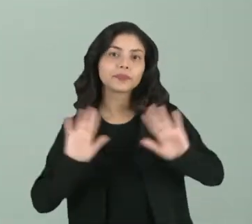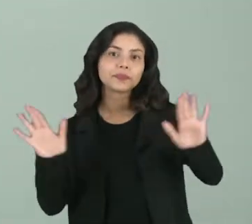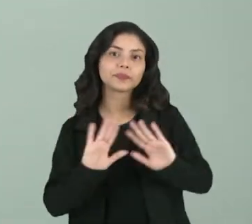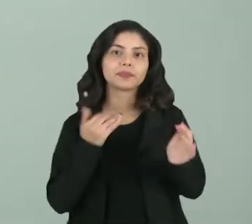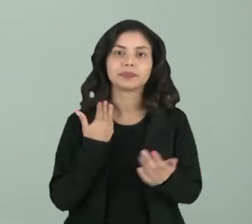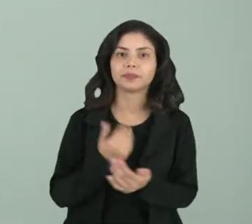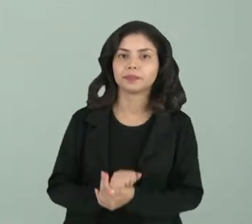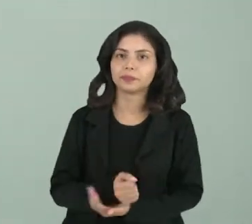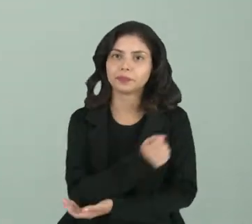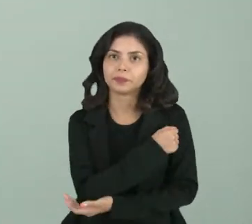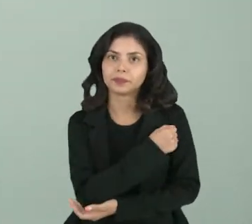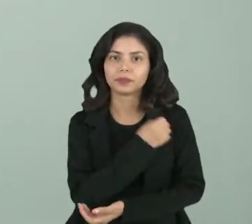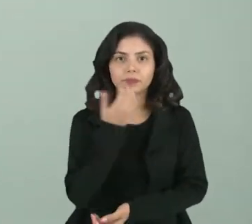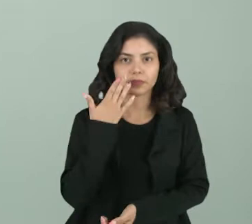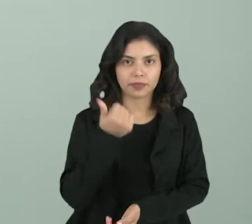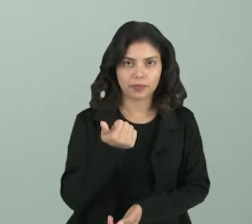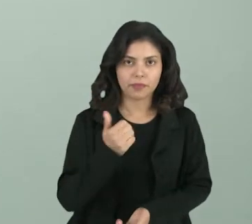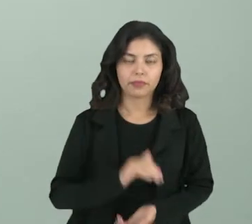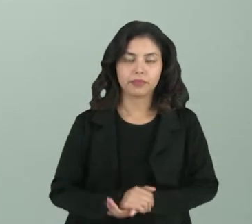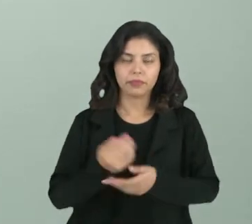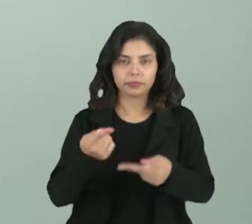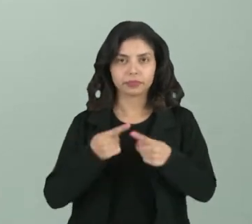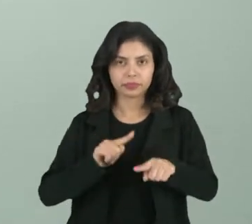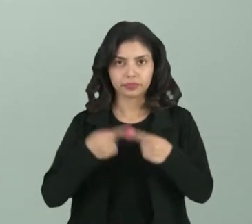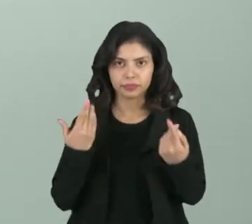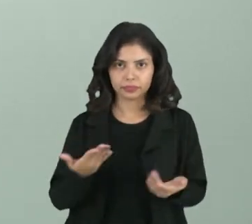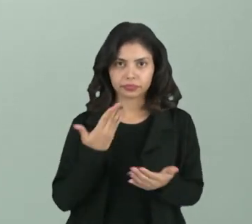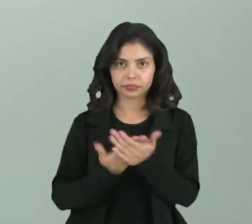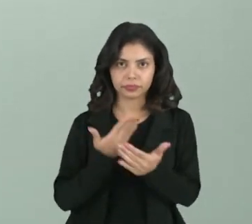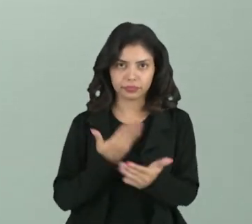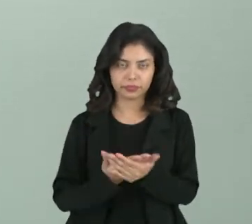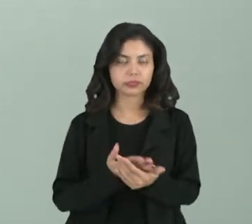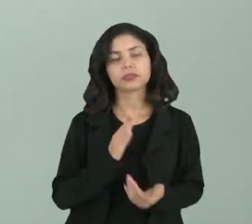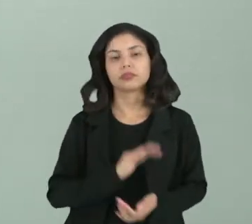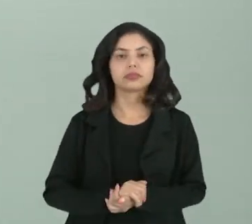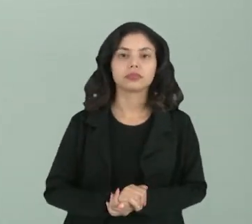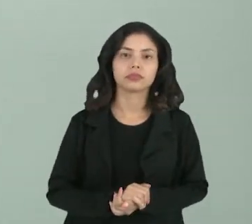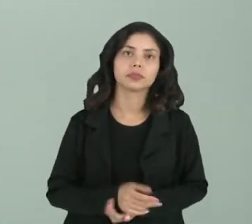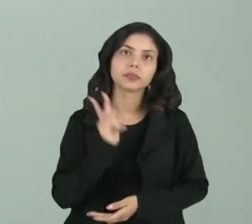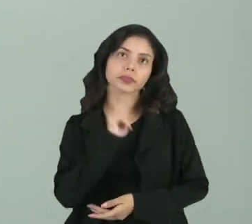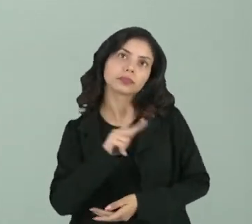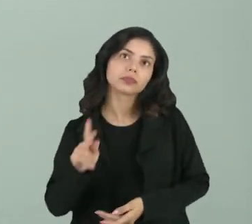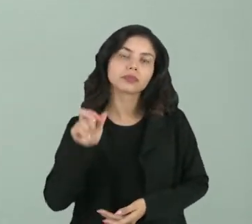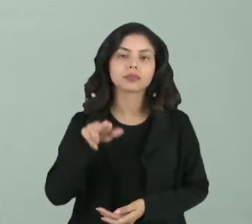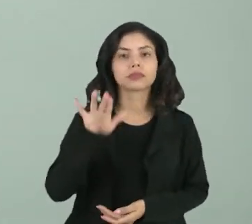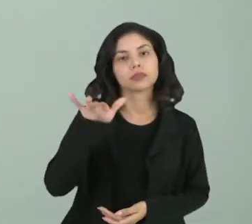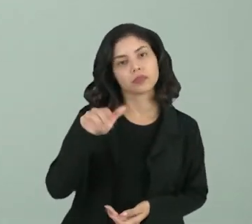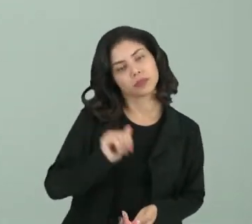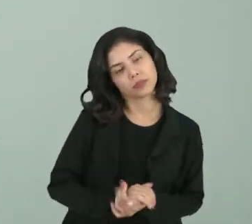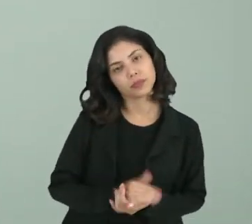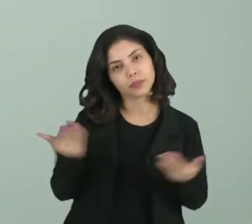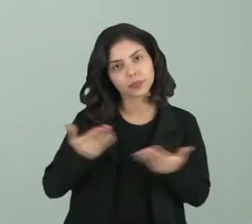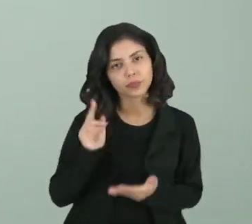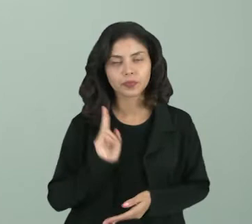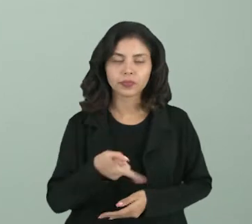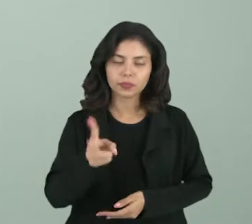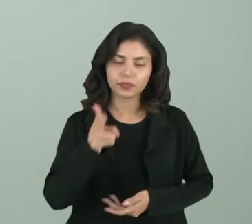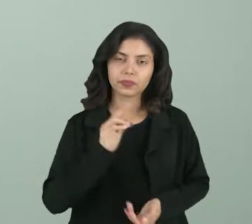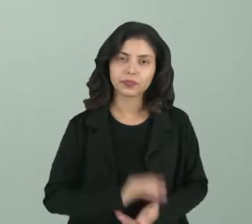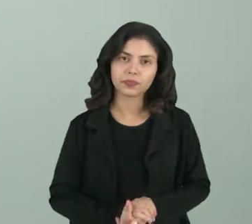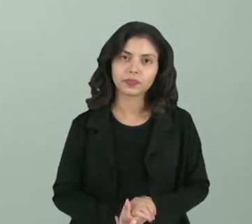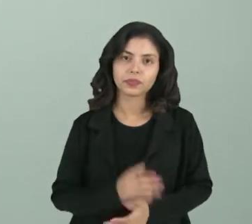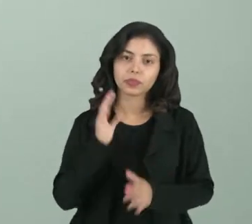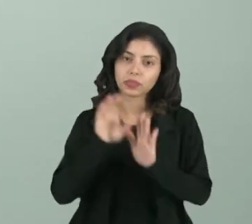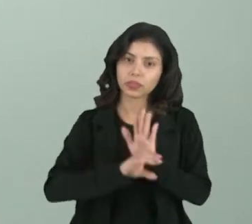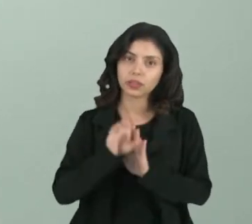Olá, estudantes, tudo bem? Sejam bem-vindos para mais uma aula. Sou a professora Núbia e a gente vai dar continuidade